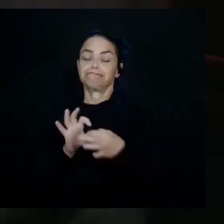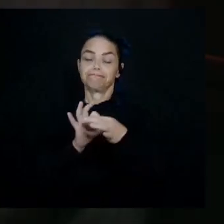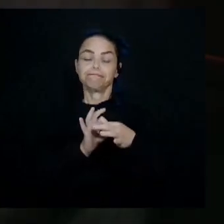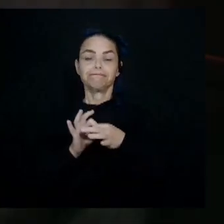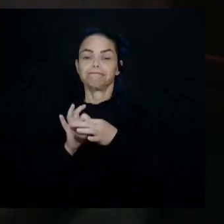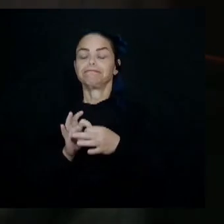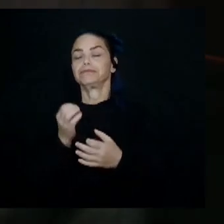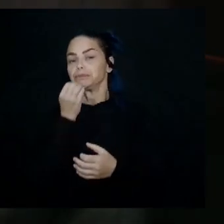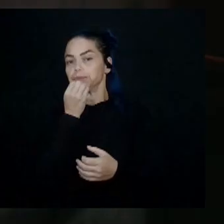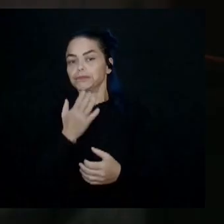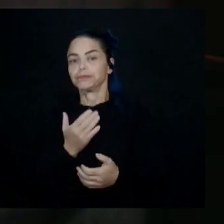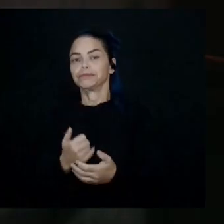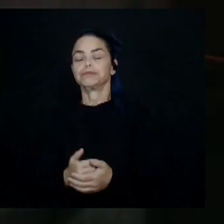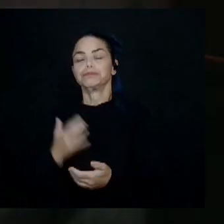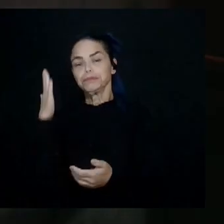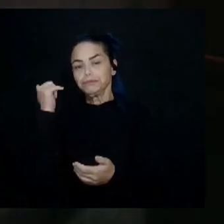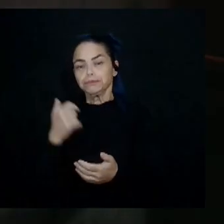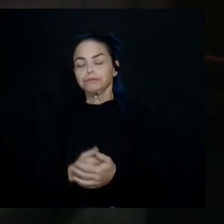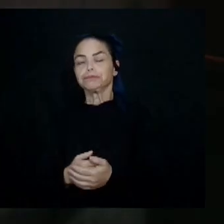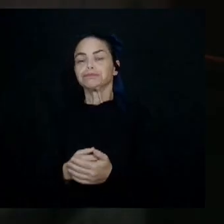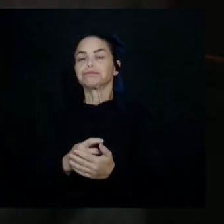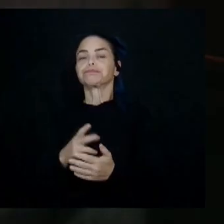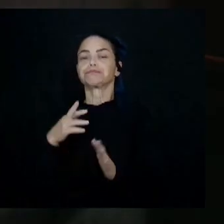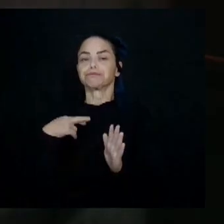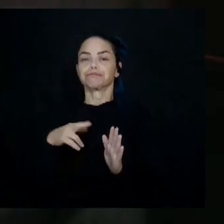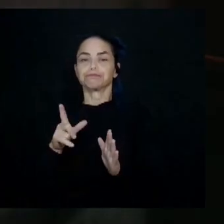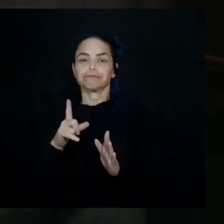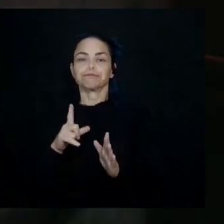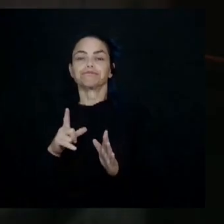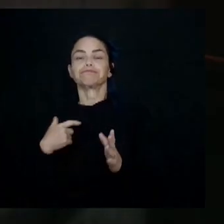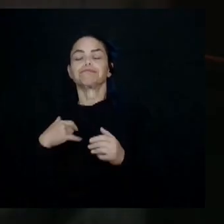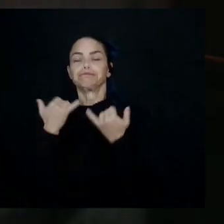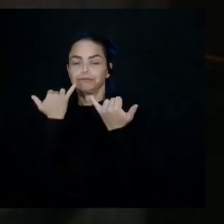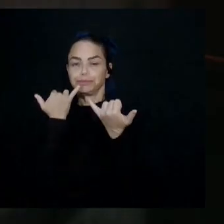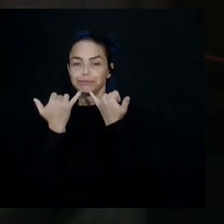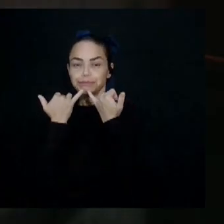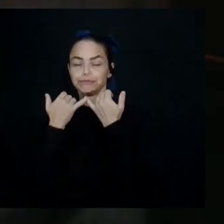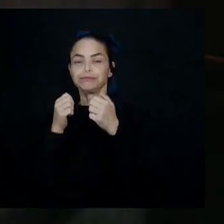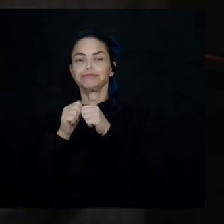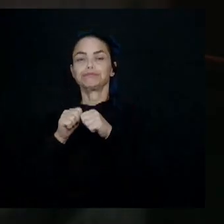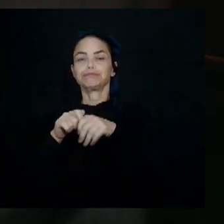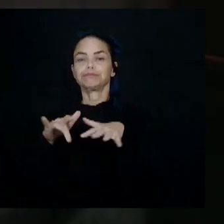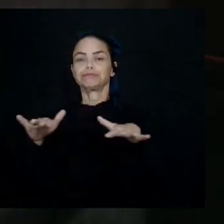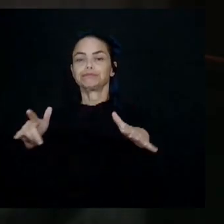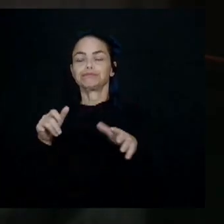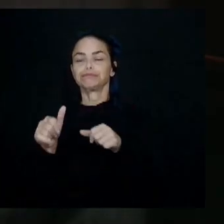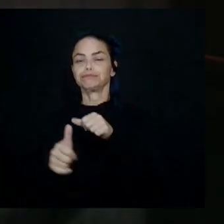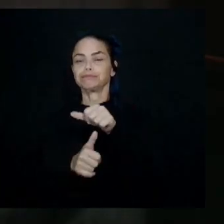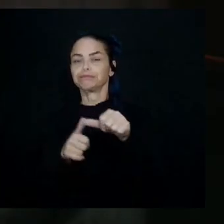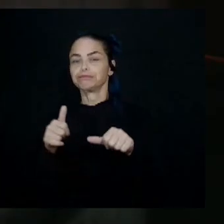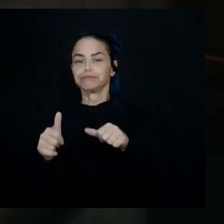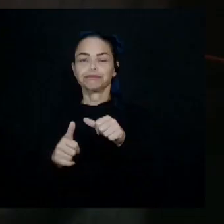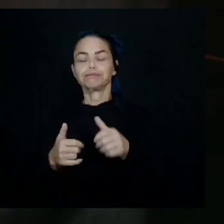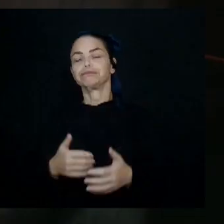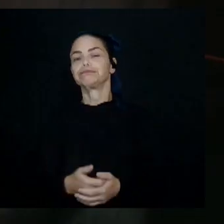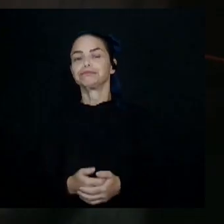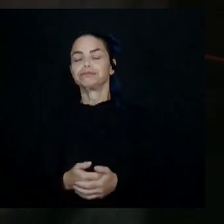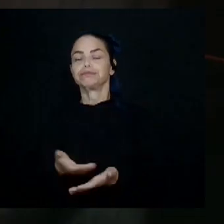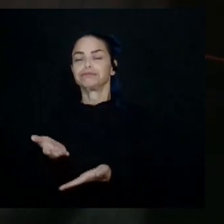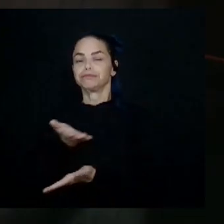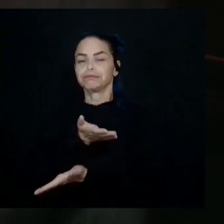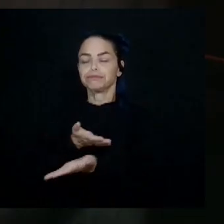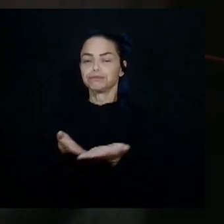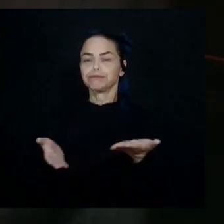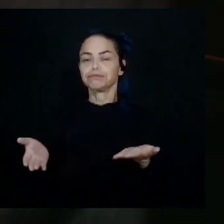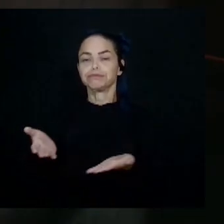sabe que o nosso programa tem isso, né? Além de informar, levar a informação, trocar informação com vocês, os convidados